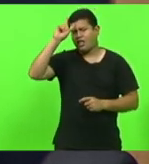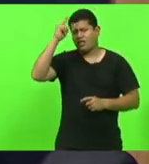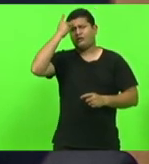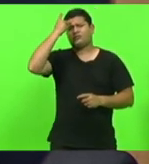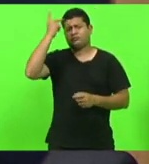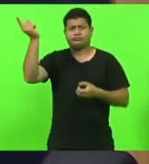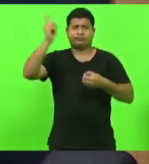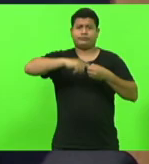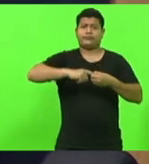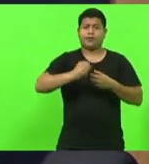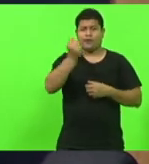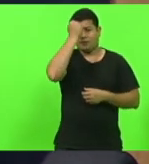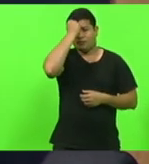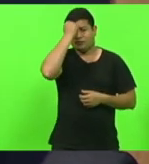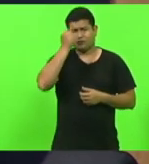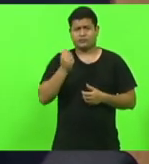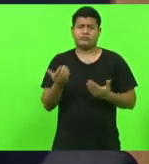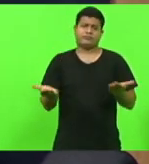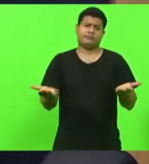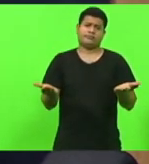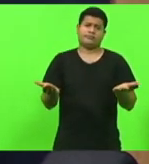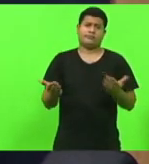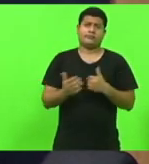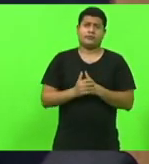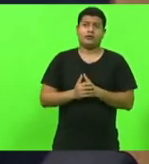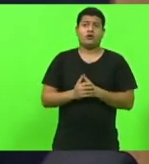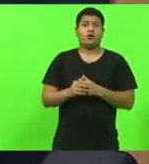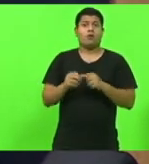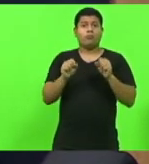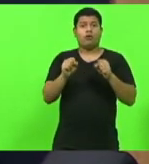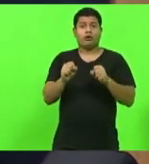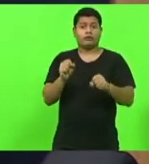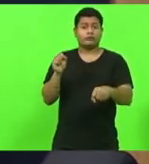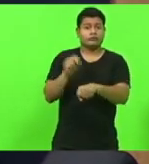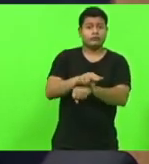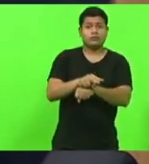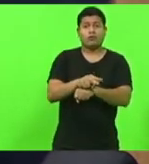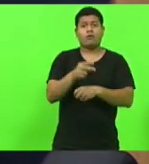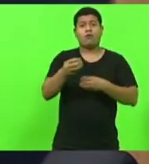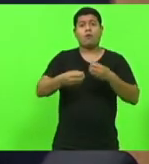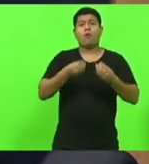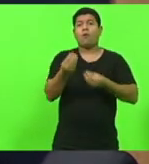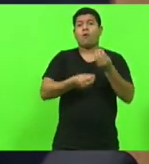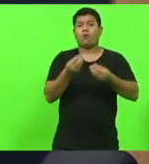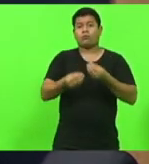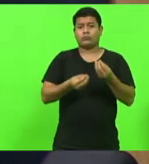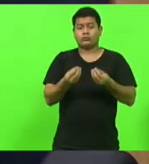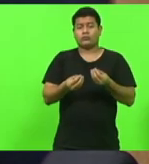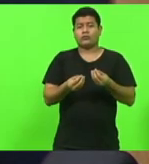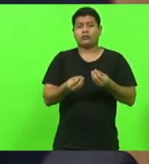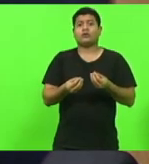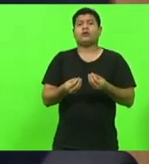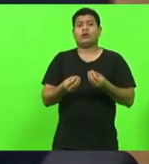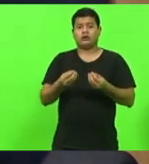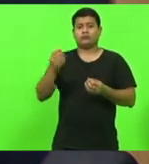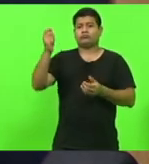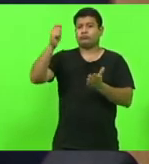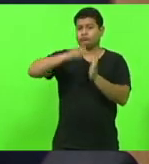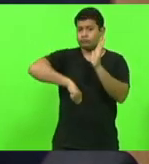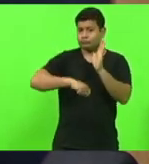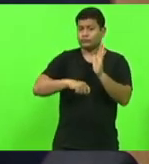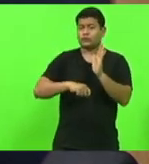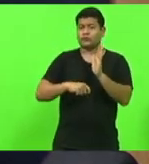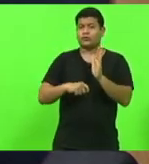por concurso público e de repente eu peço exoneração, agora está muito bom, muito